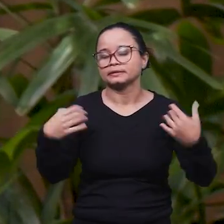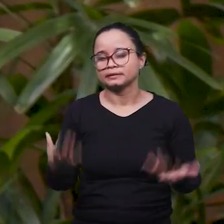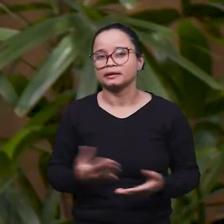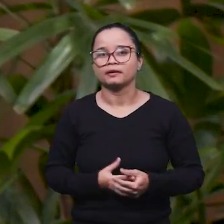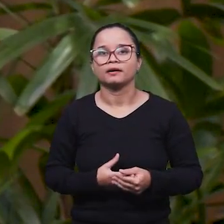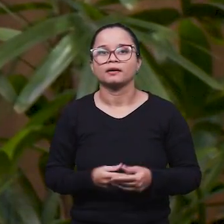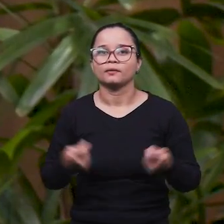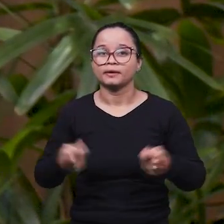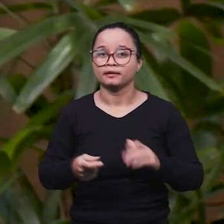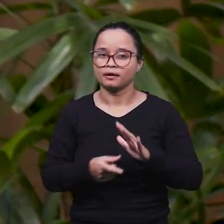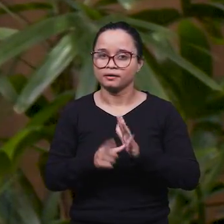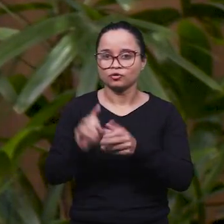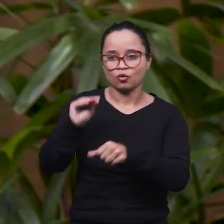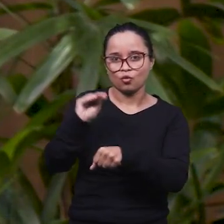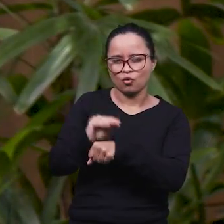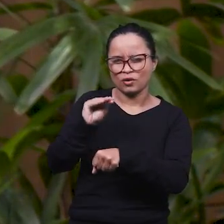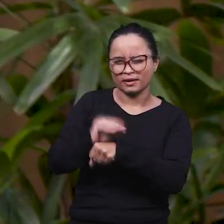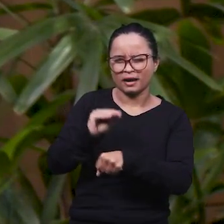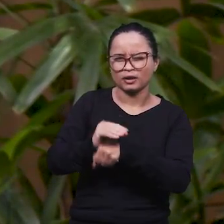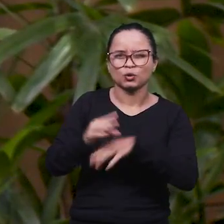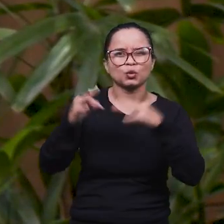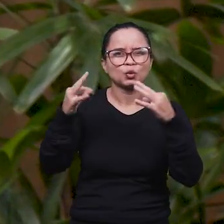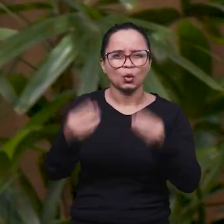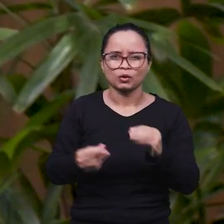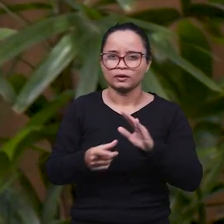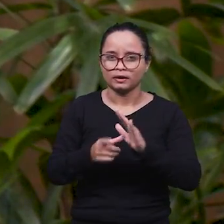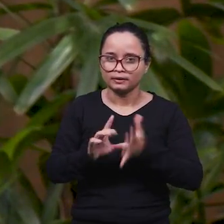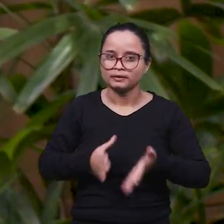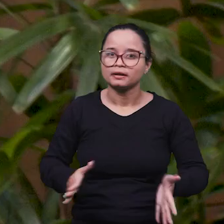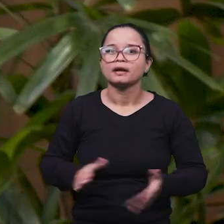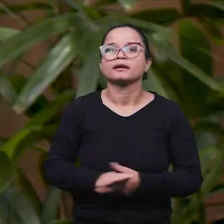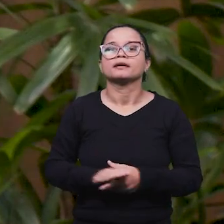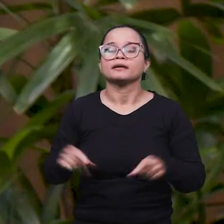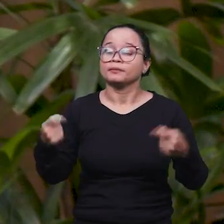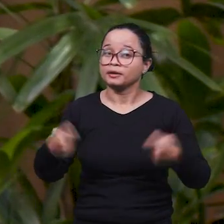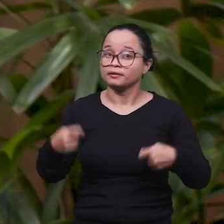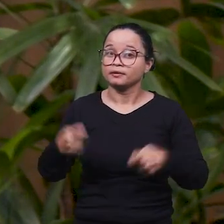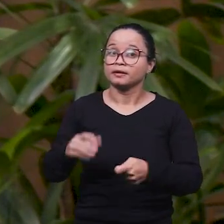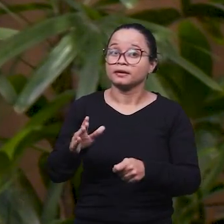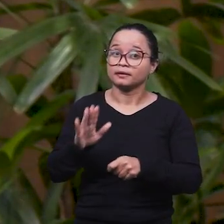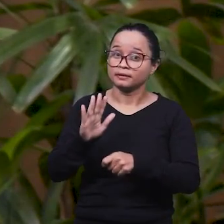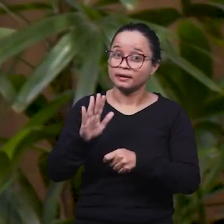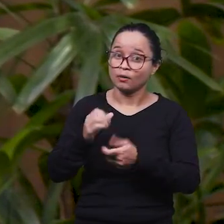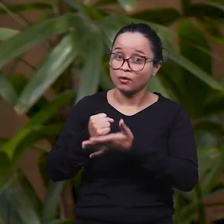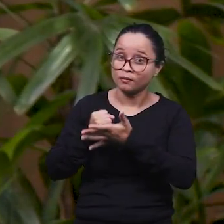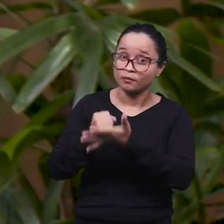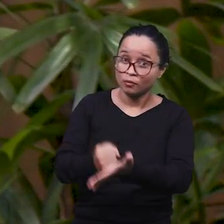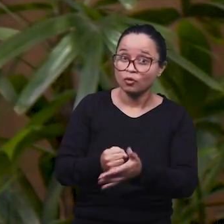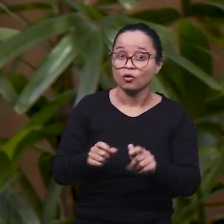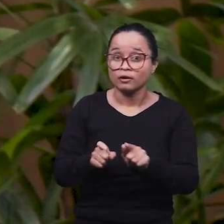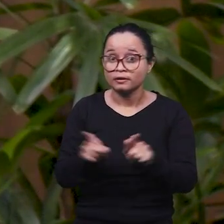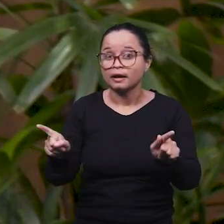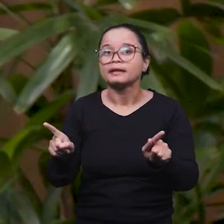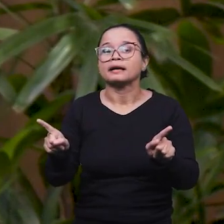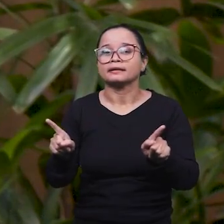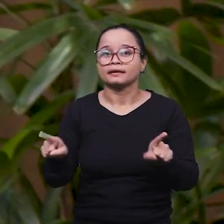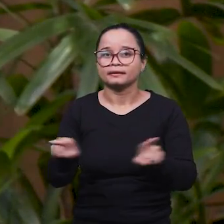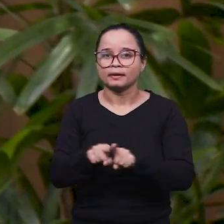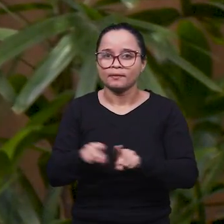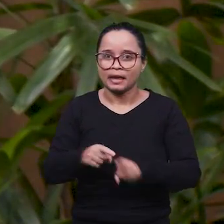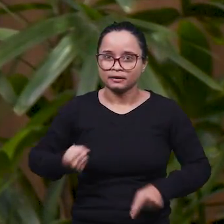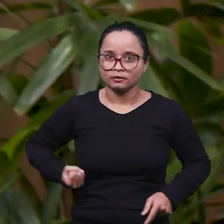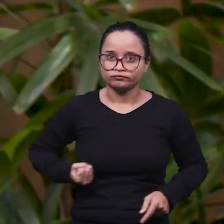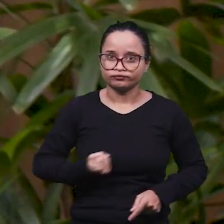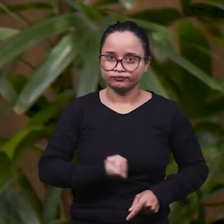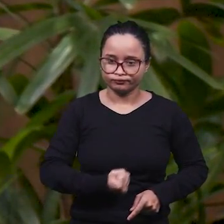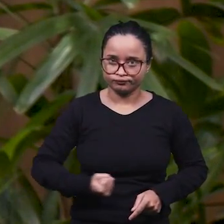fazer o pré-natal, o acompanhamento ali com o ginecologista obstetra, existem ultrassons que são feitas, né, durante todo